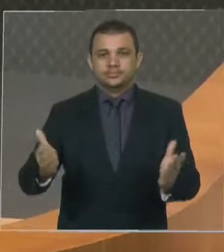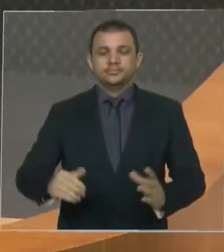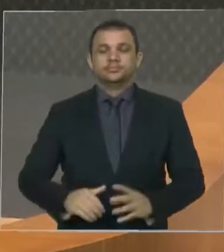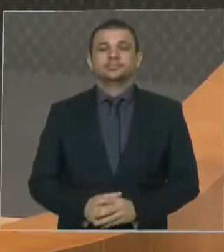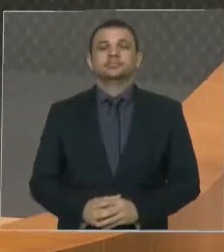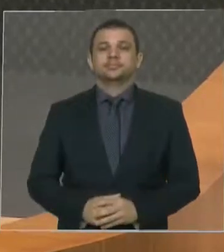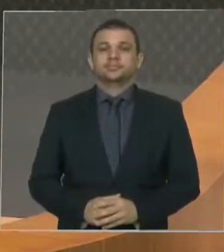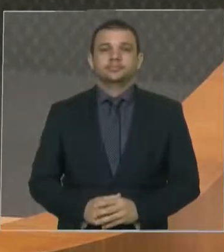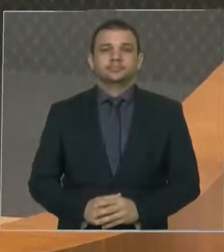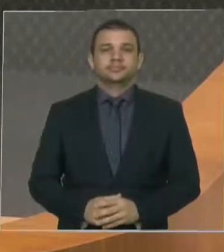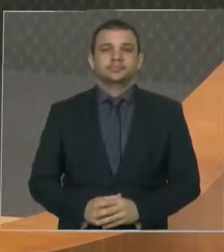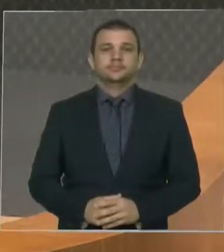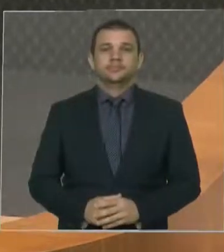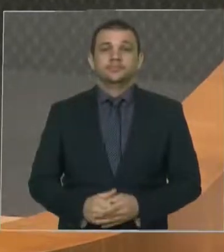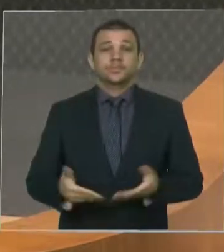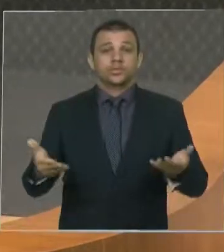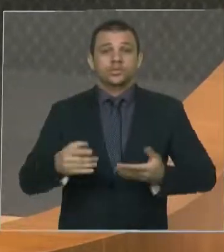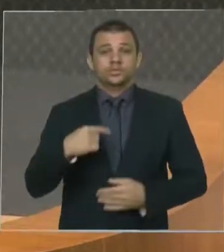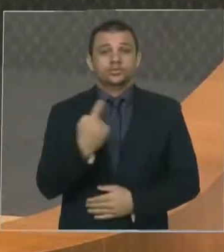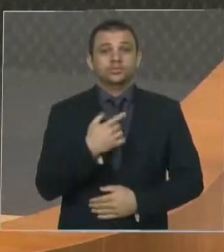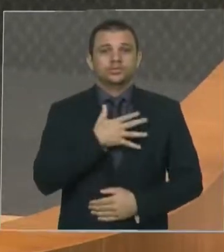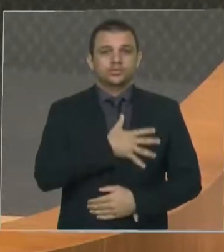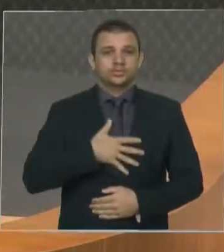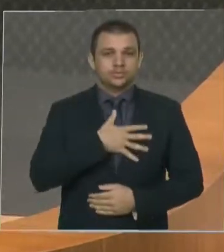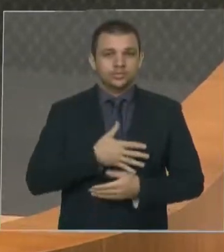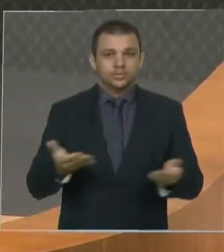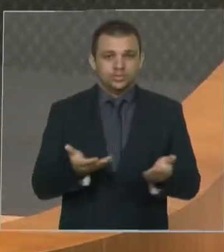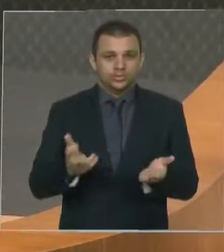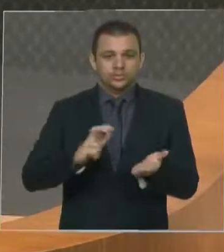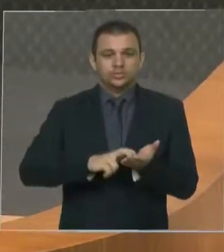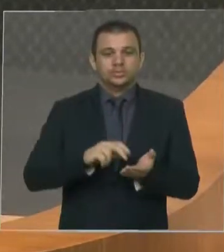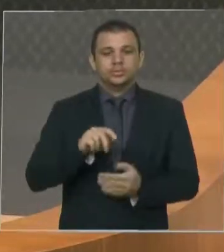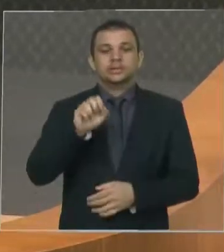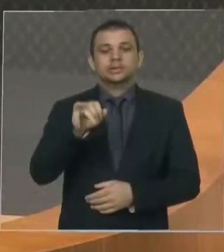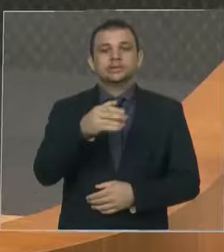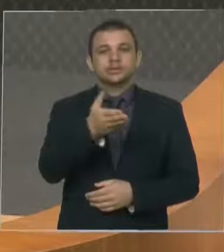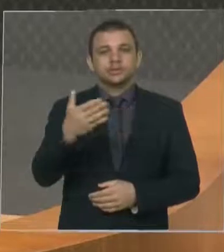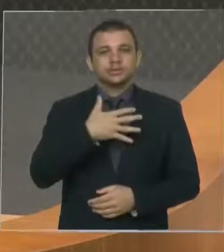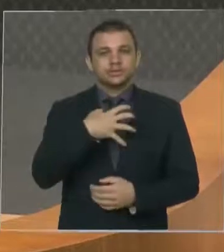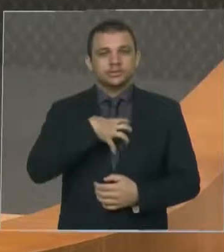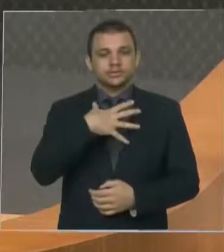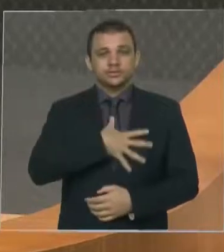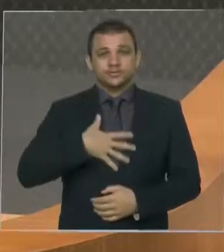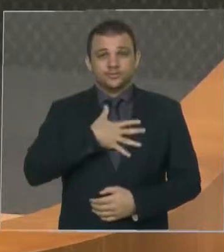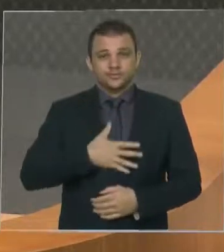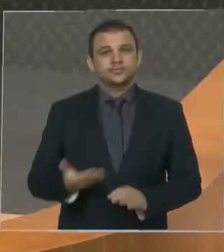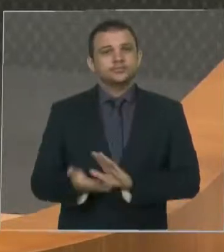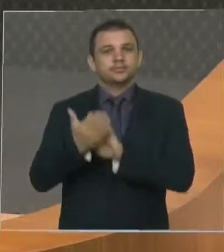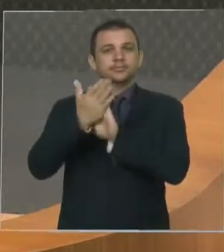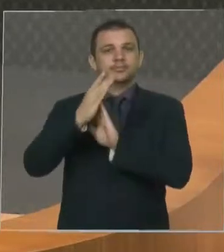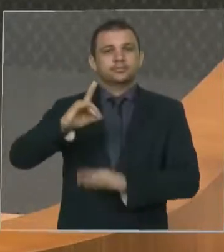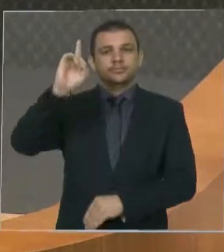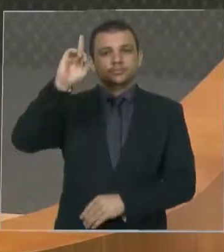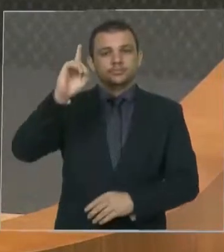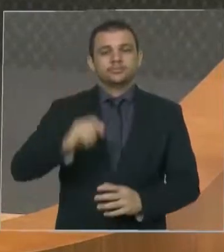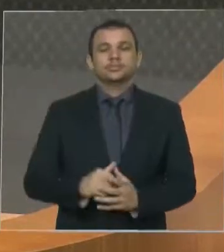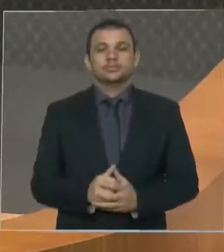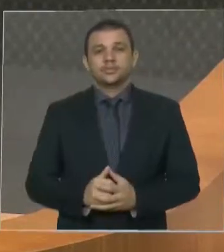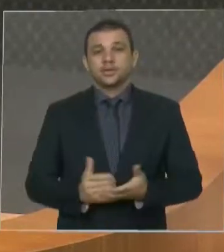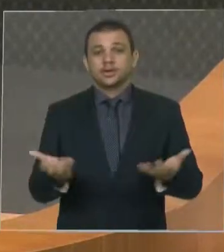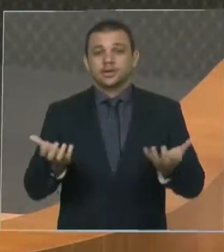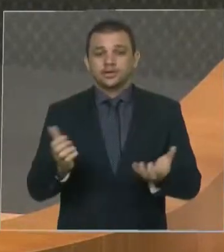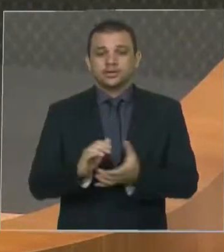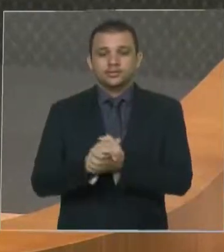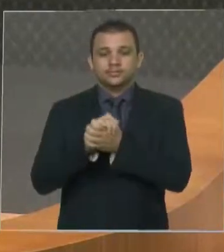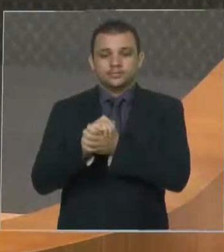Nós estamos felizes nessa manhã. Quem está feliz, dá glória a Deus. Eu quero saudar o meu